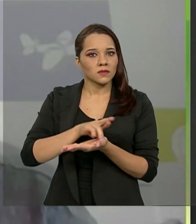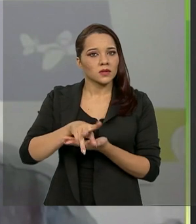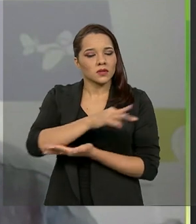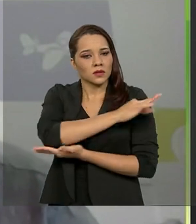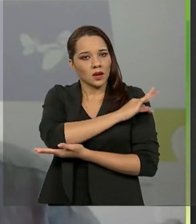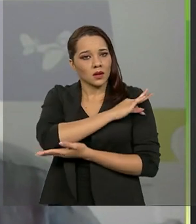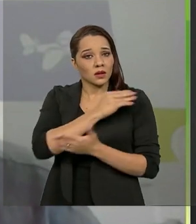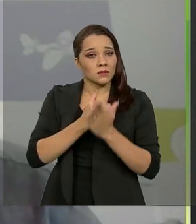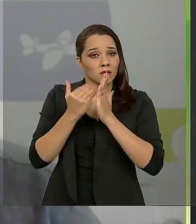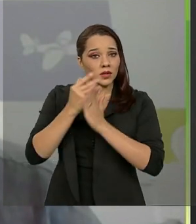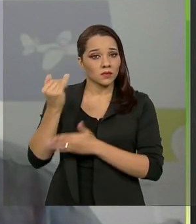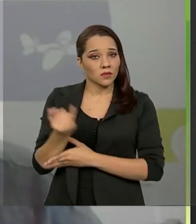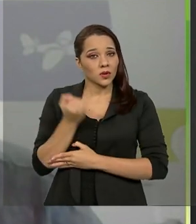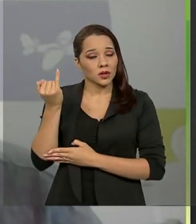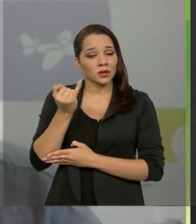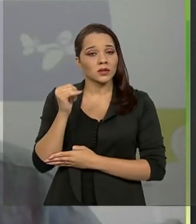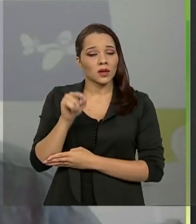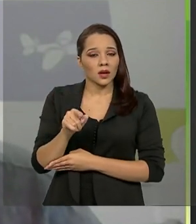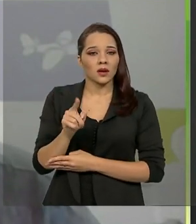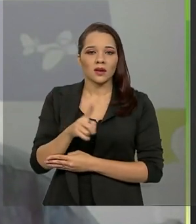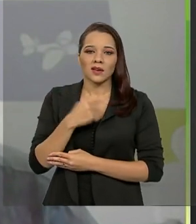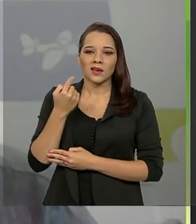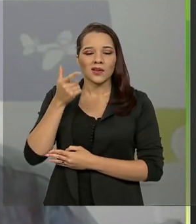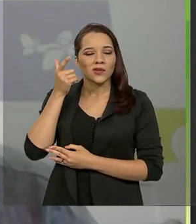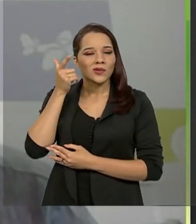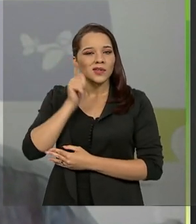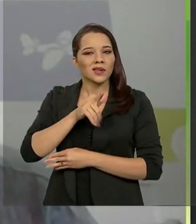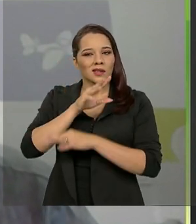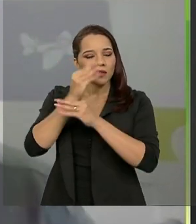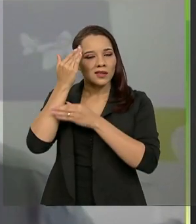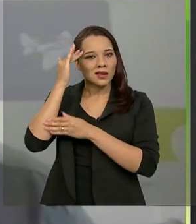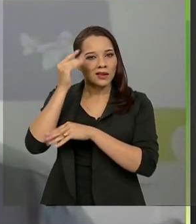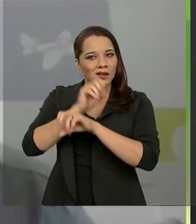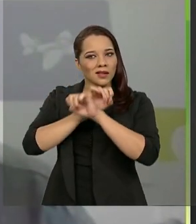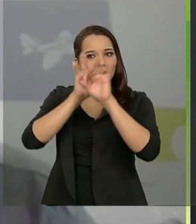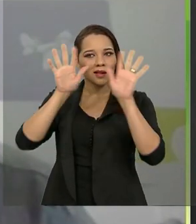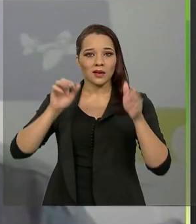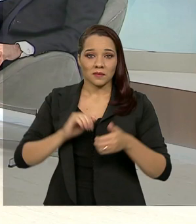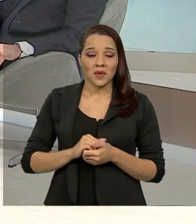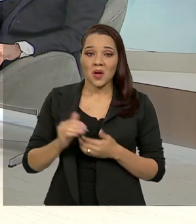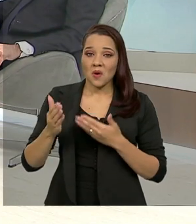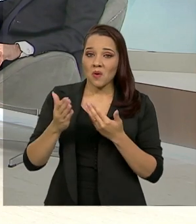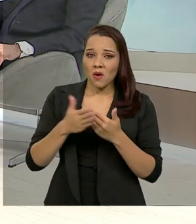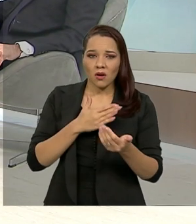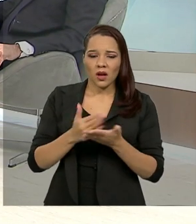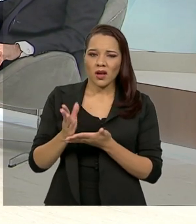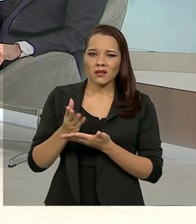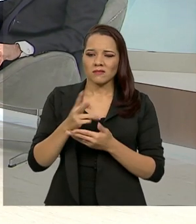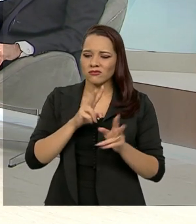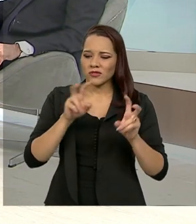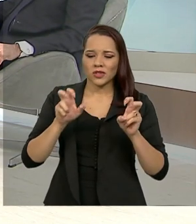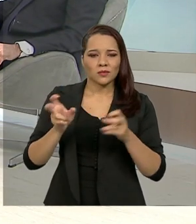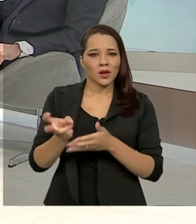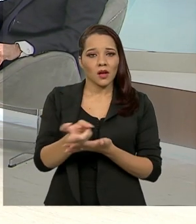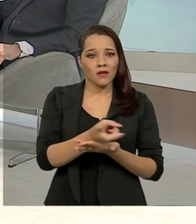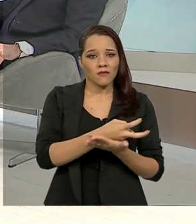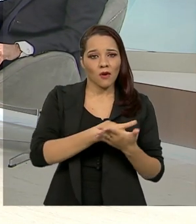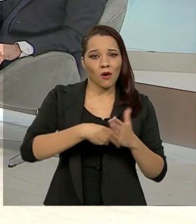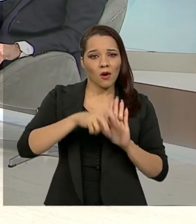mais importante é a gente realmente ter essa clareza. Qualquer uma dessas reformas tributárias ou